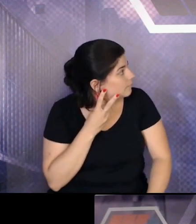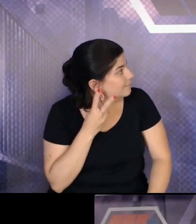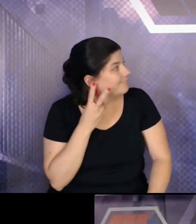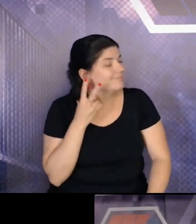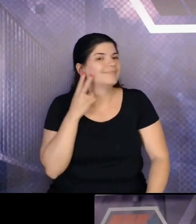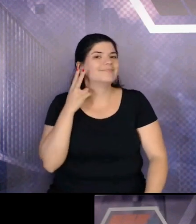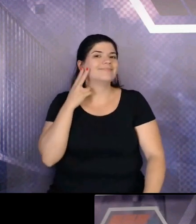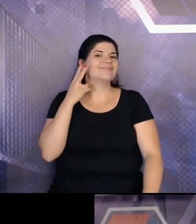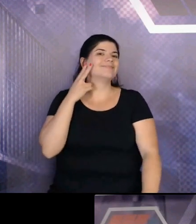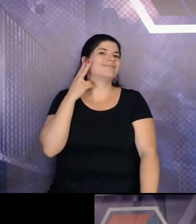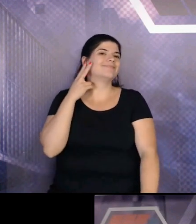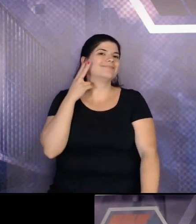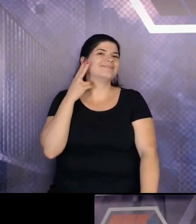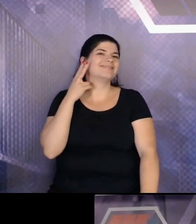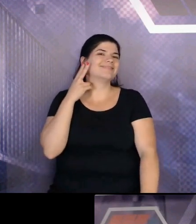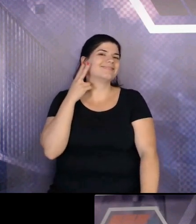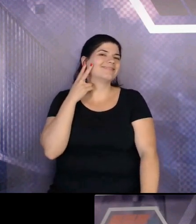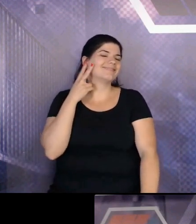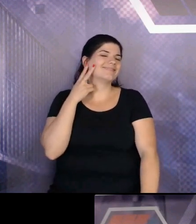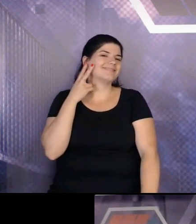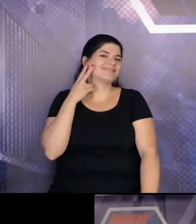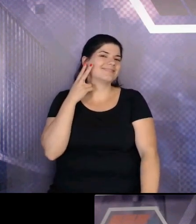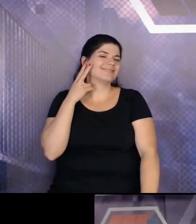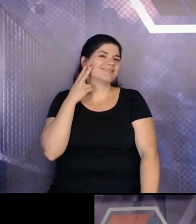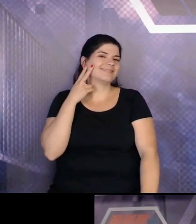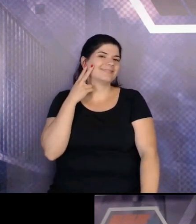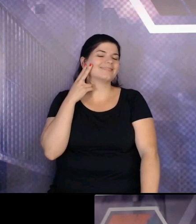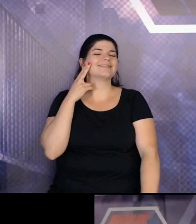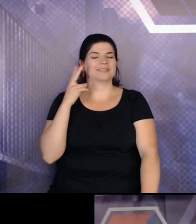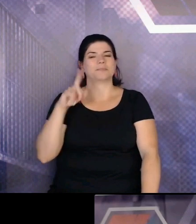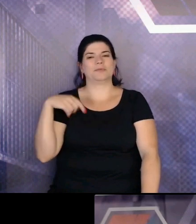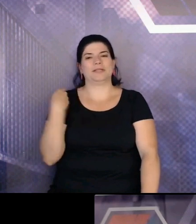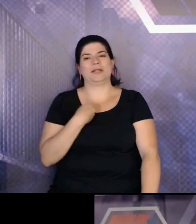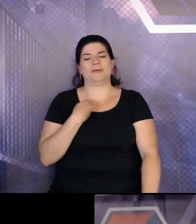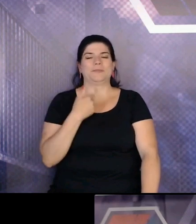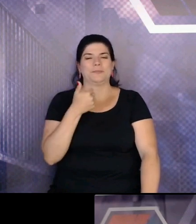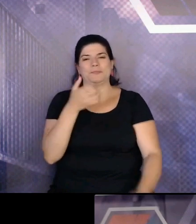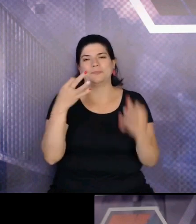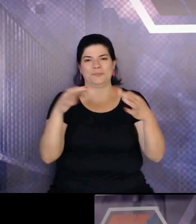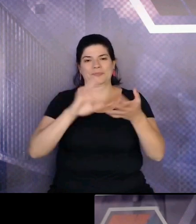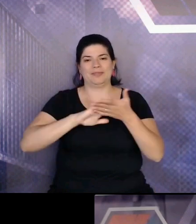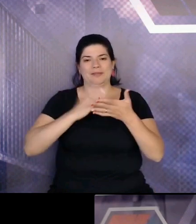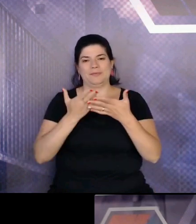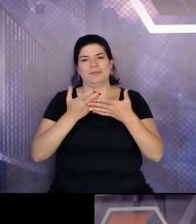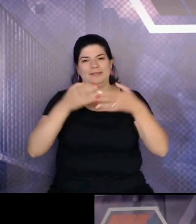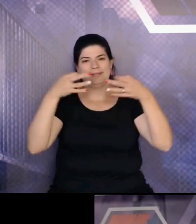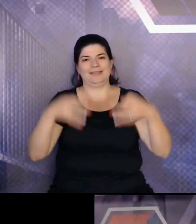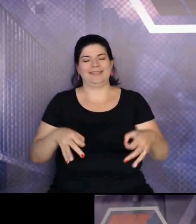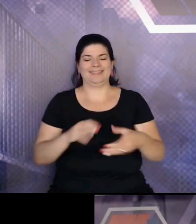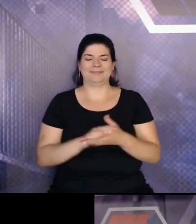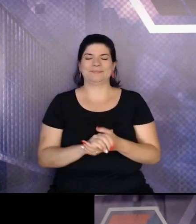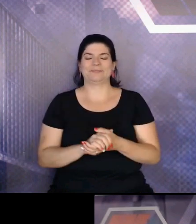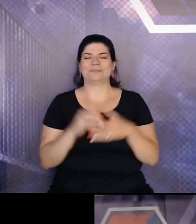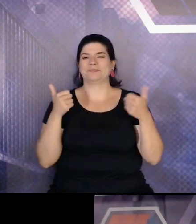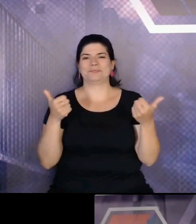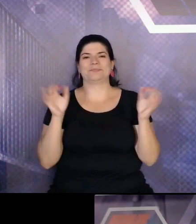fez. Bem ali no lóbulo da orelha. Legal. É isso aí,